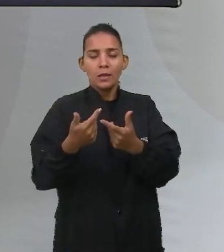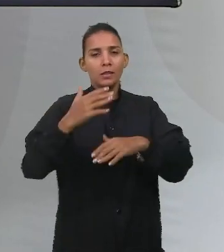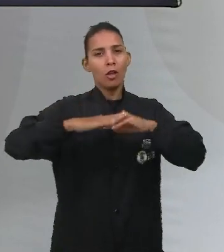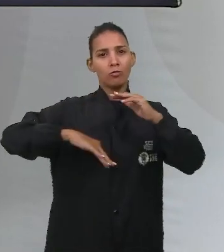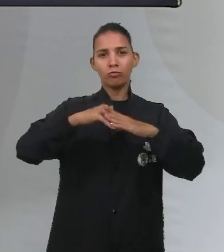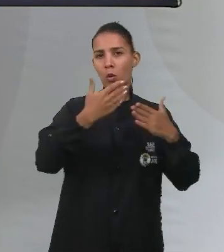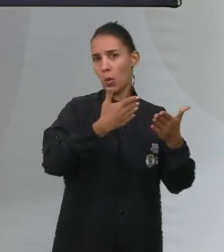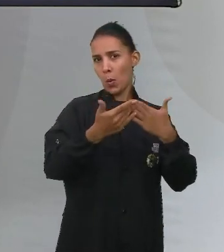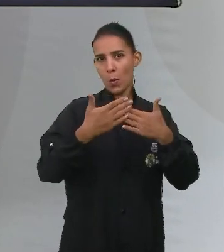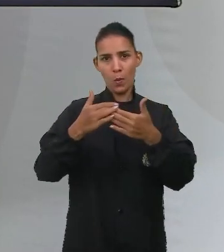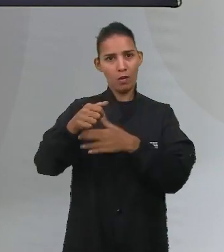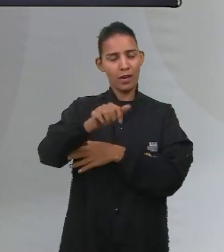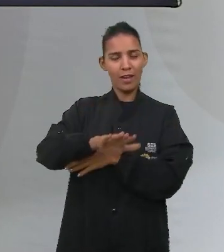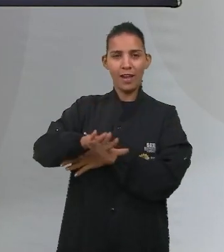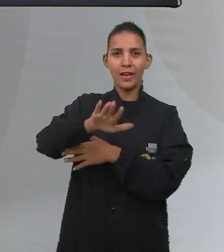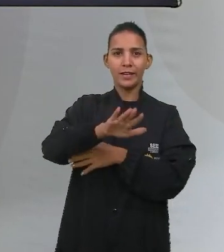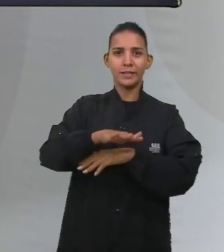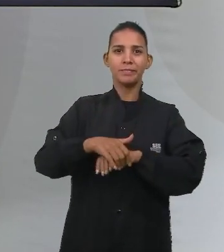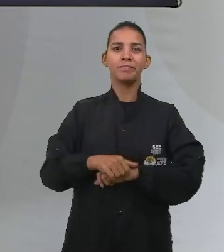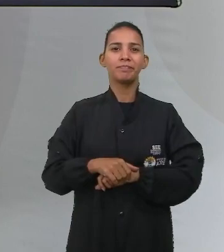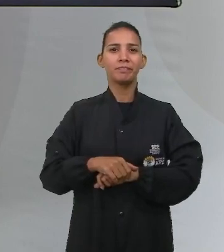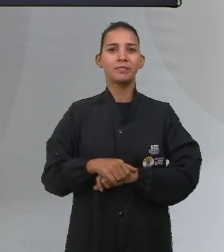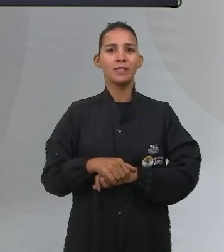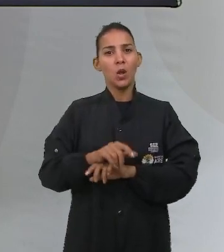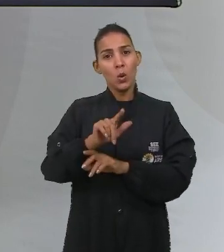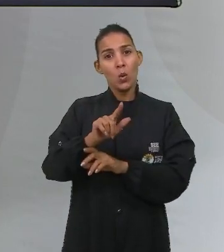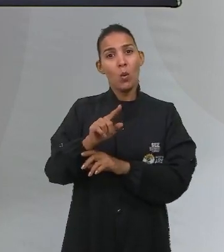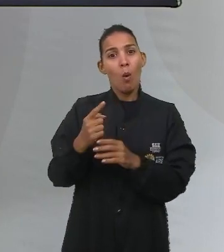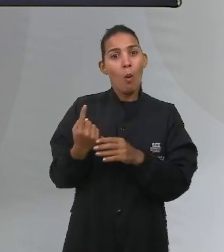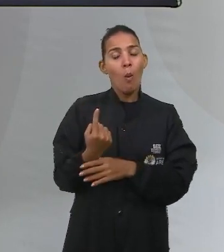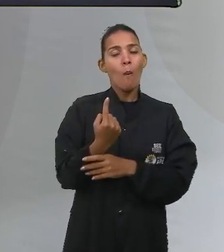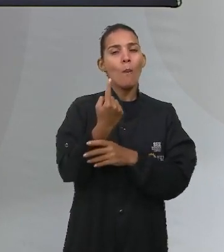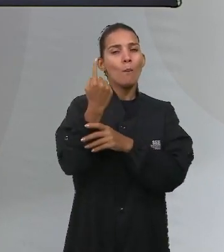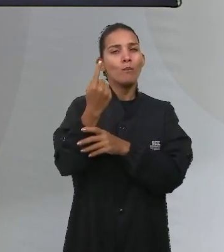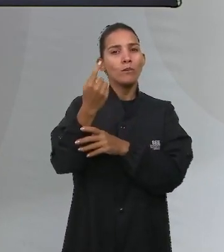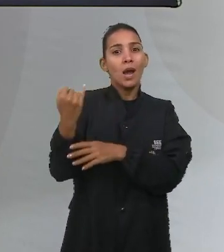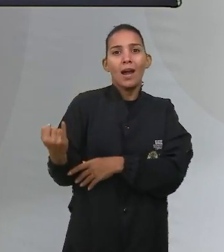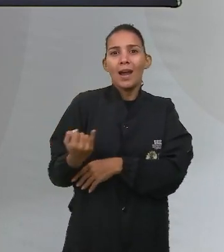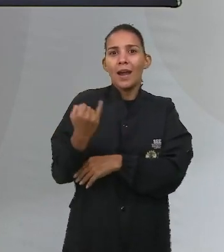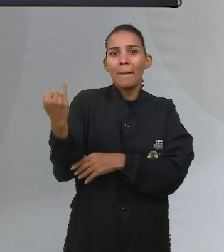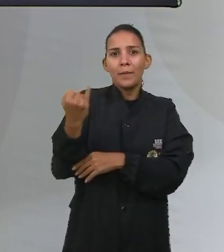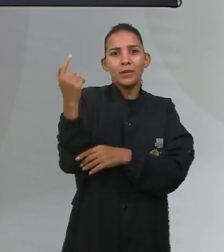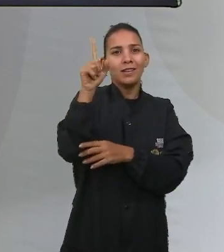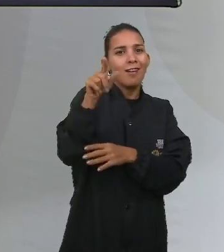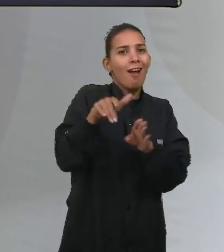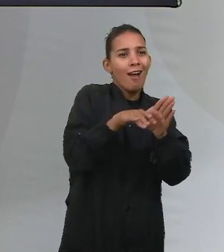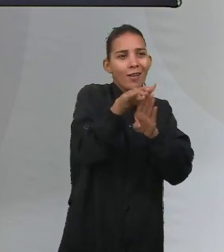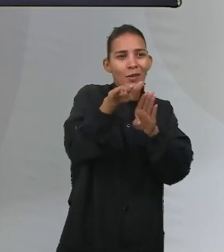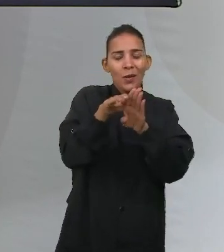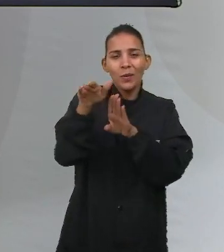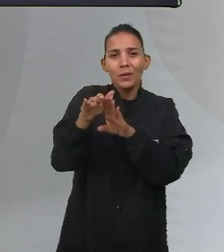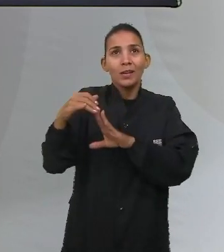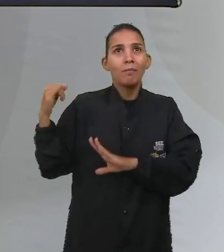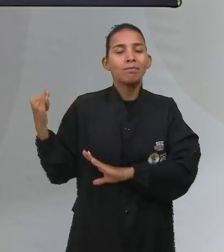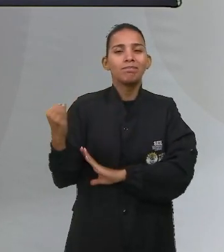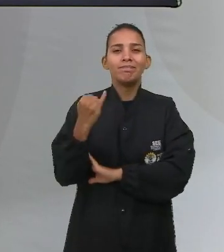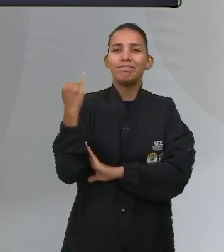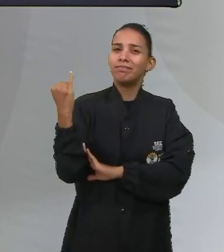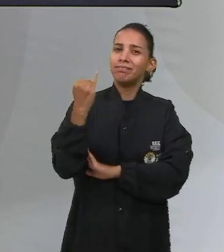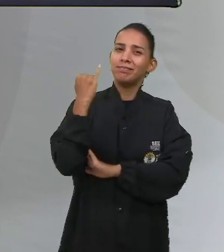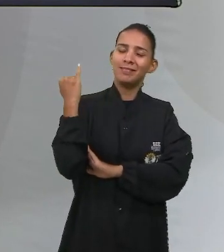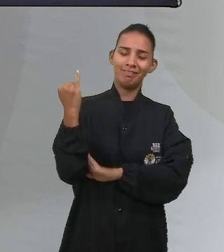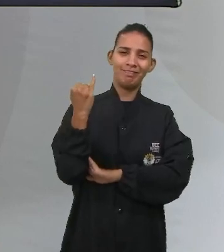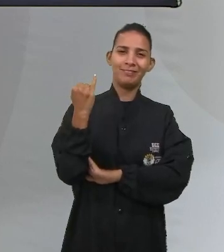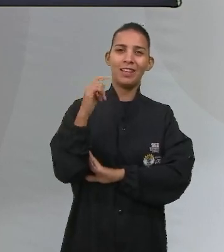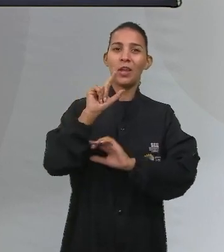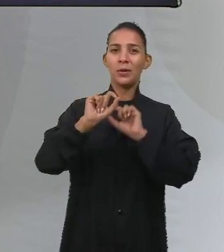delas, que sem sombra de dúvidas, acaba sendo uma orientação de ouro, vou colocar dessa maneira. O